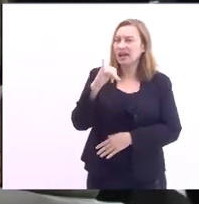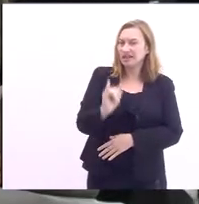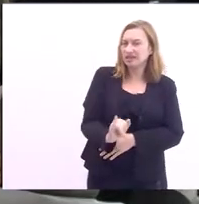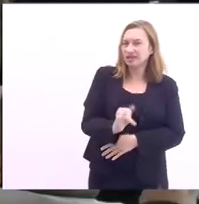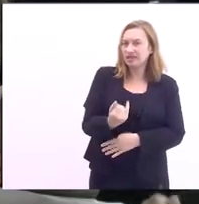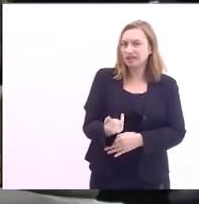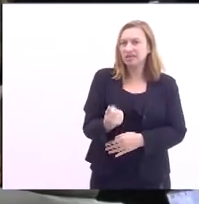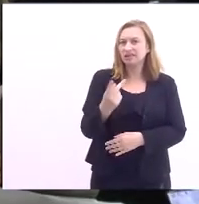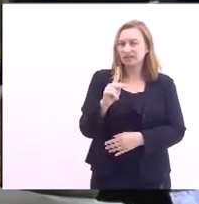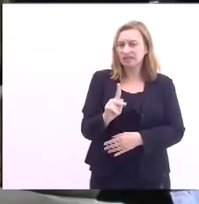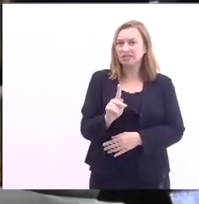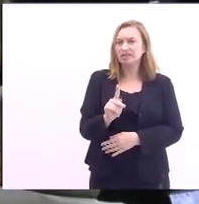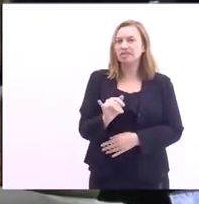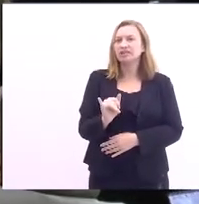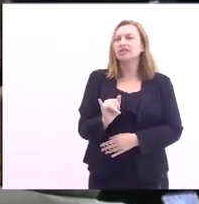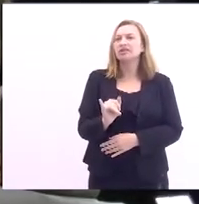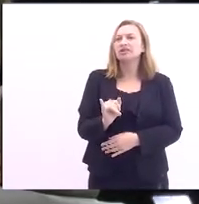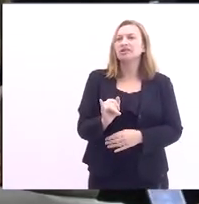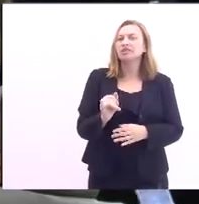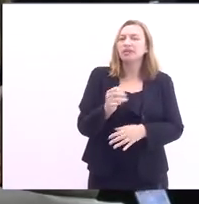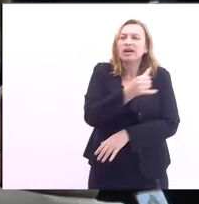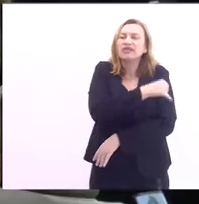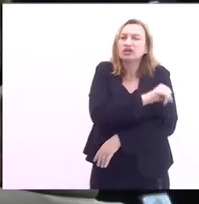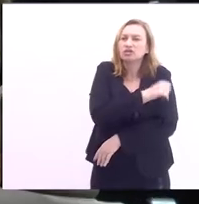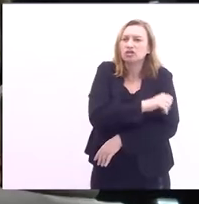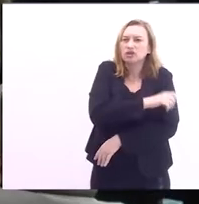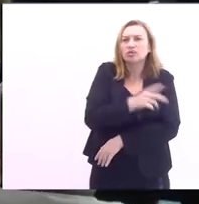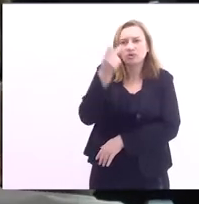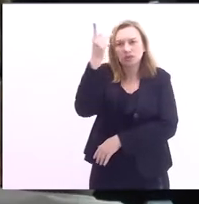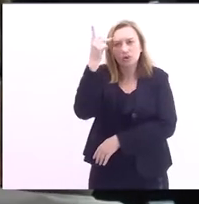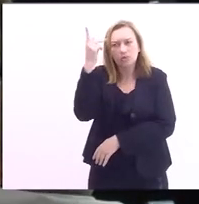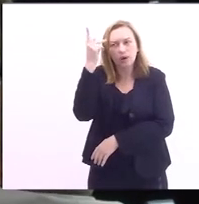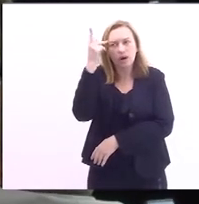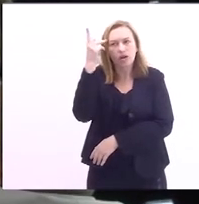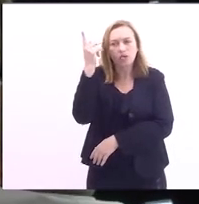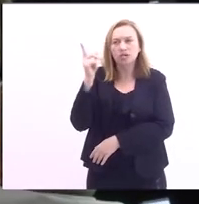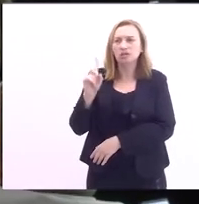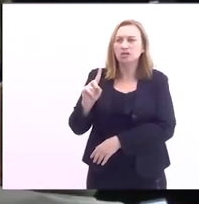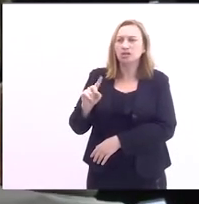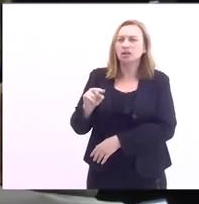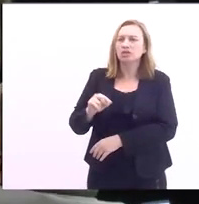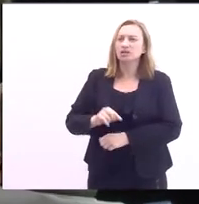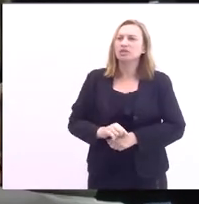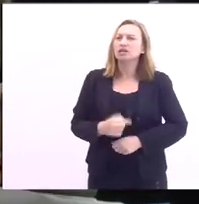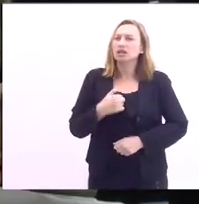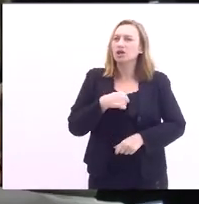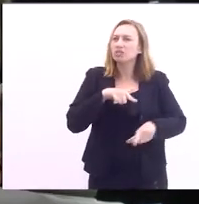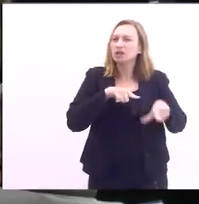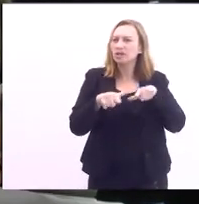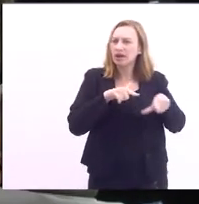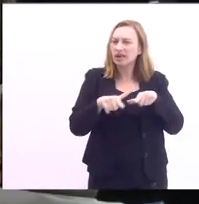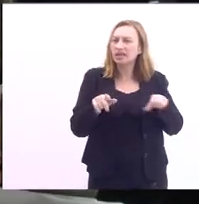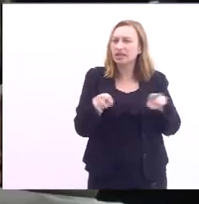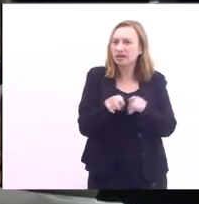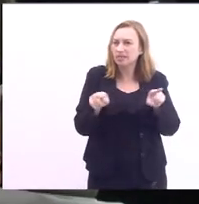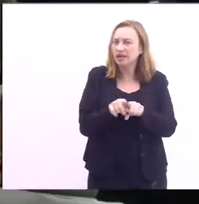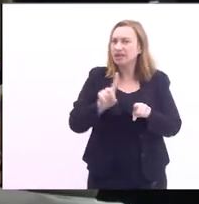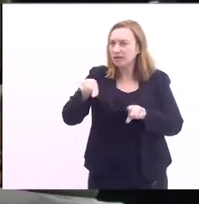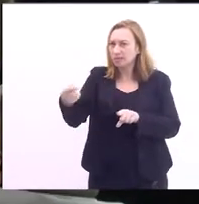estatizada. Falei. A Light pegava Rio de Janeiro, São Paulo, fora o antigo pedaço. E eu trabalhei na Light estatizada